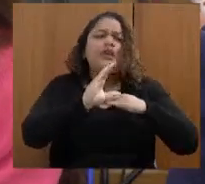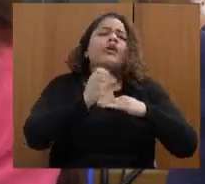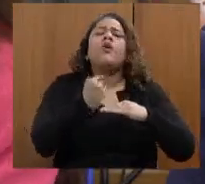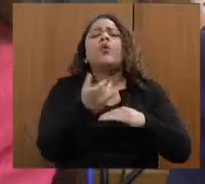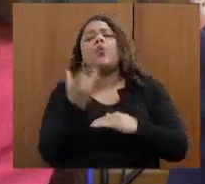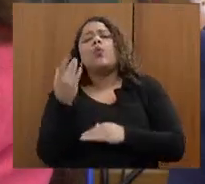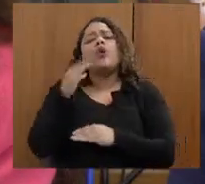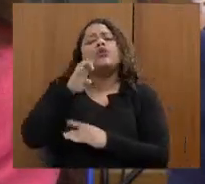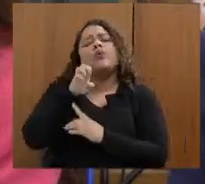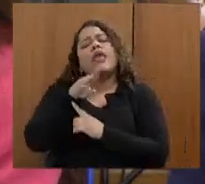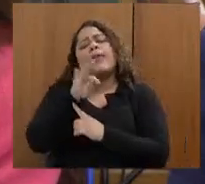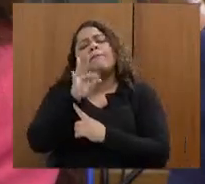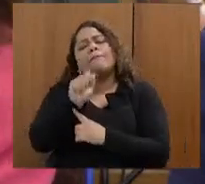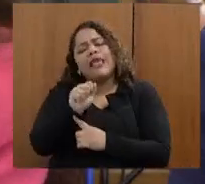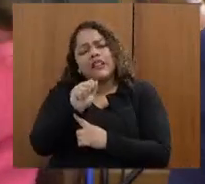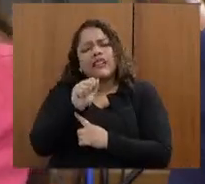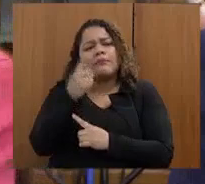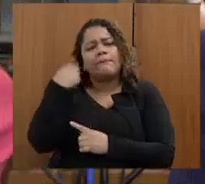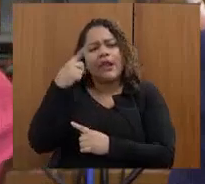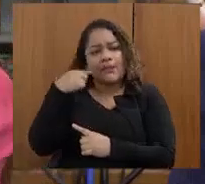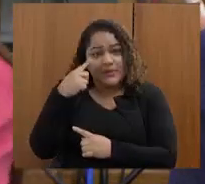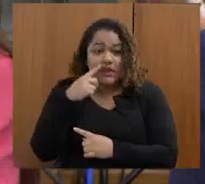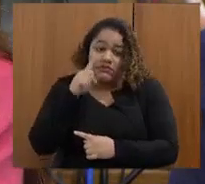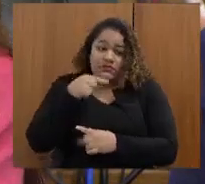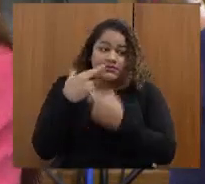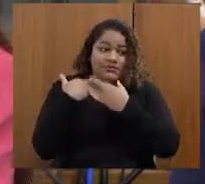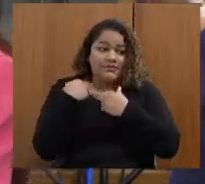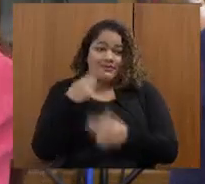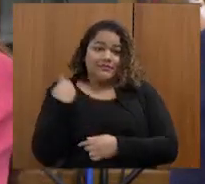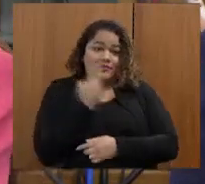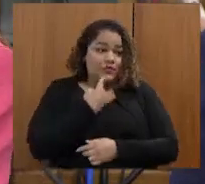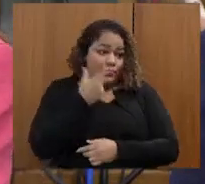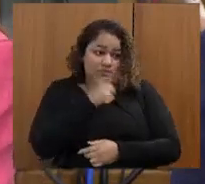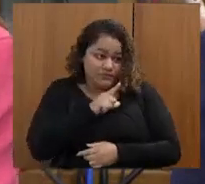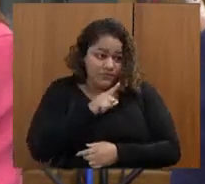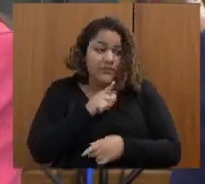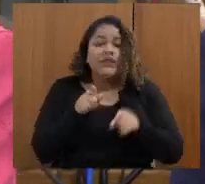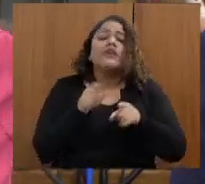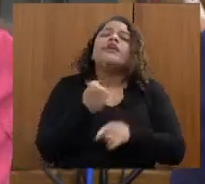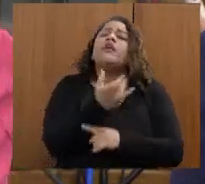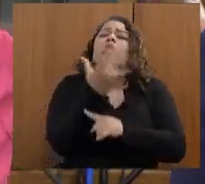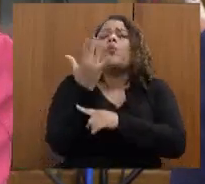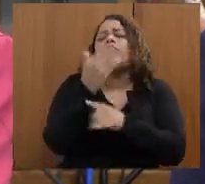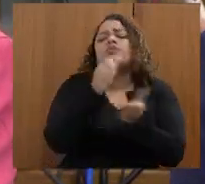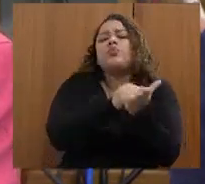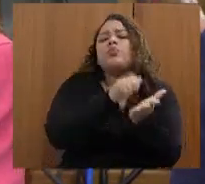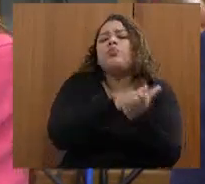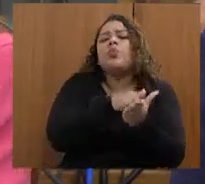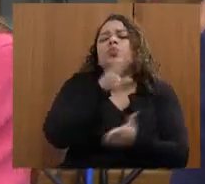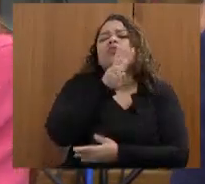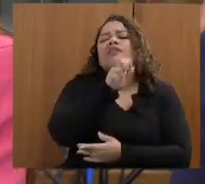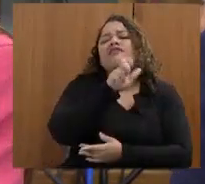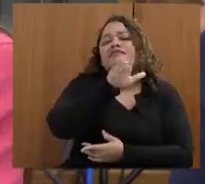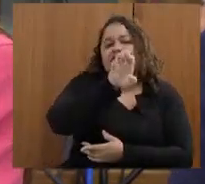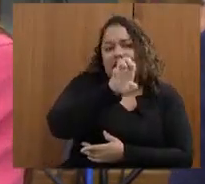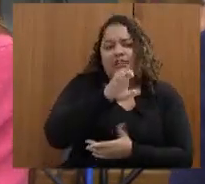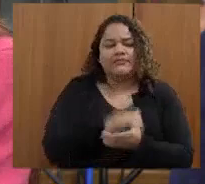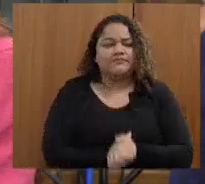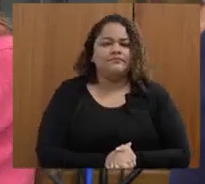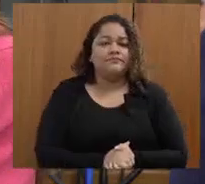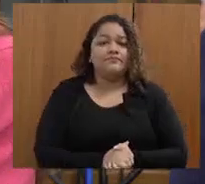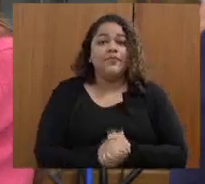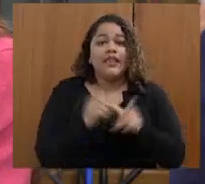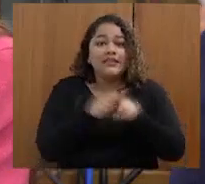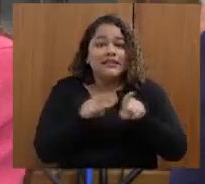e dos deputados aqui que estão preocupados com educação e quanto tem de multa da Vale Eu também gostaria de perguntar sobre